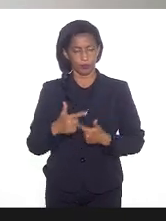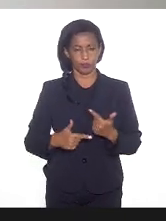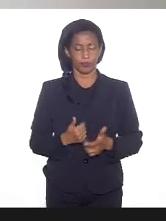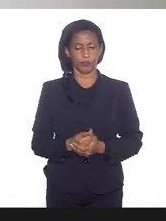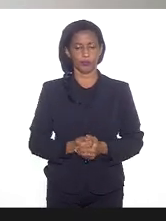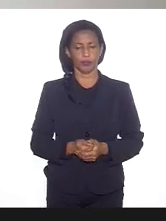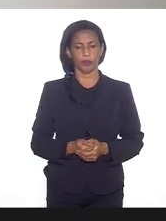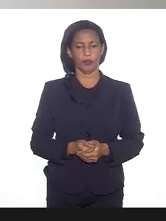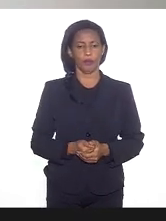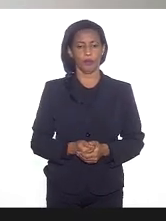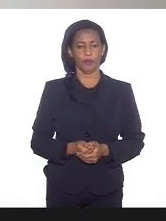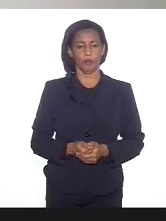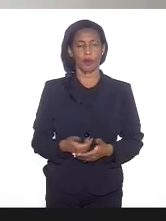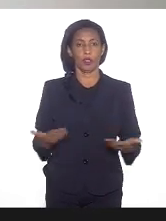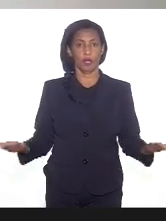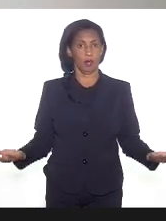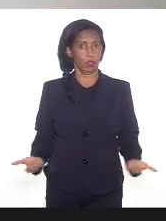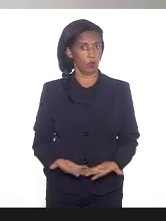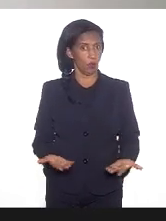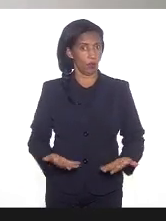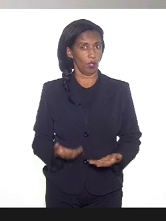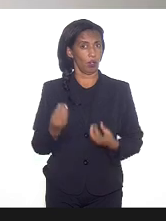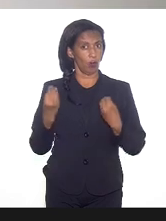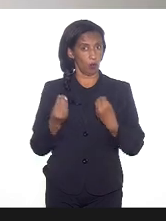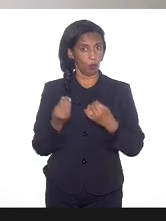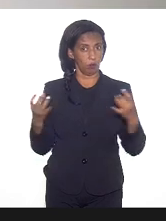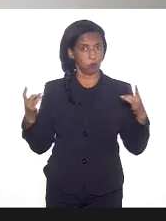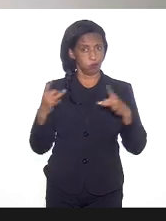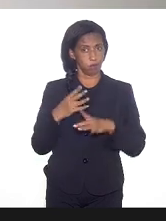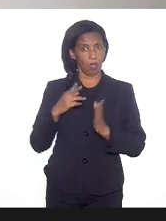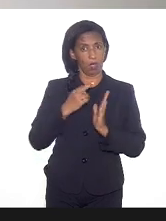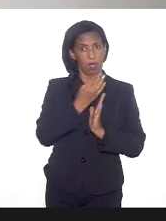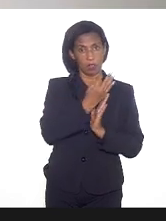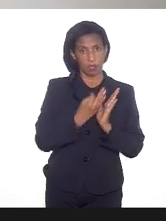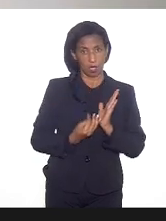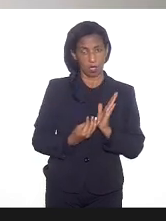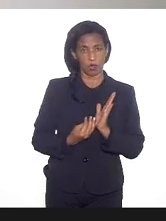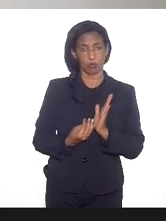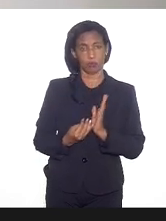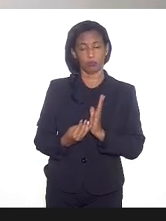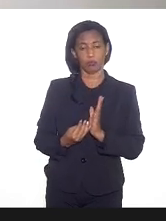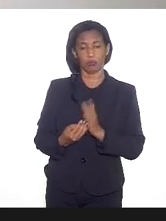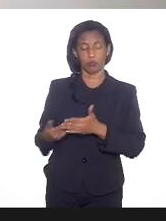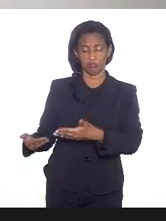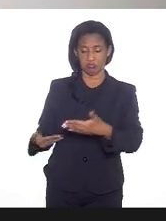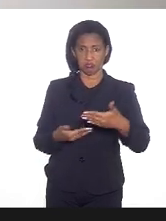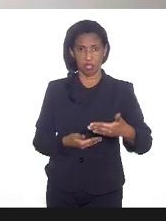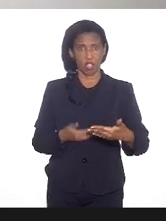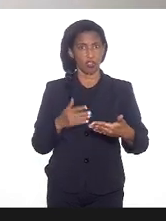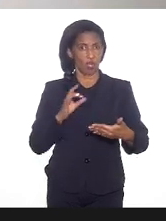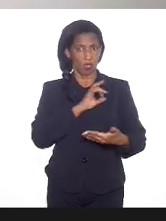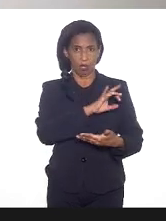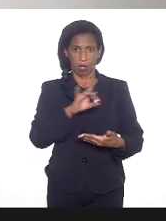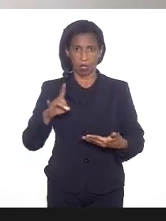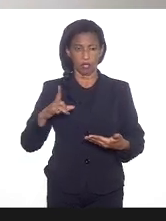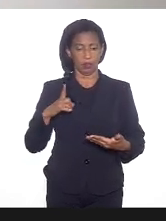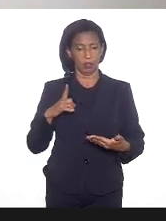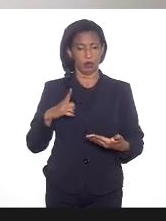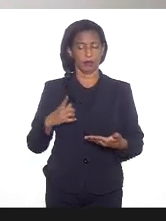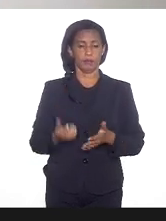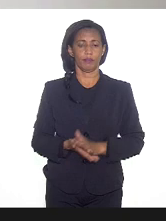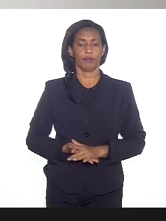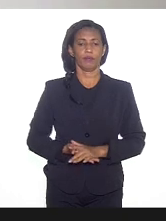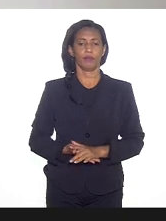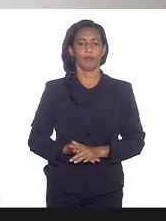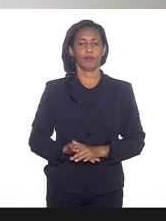denso. E a gente, quando já da disponibilização do relatório, a gente teve também a disponibilização